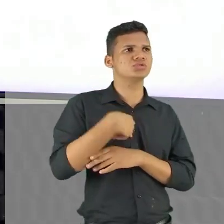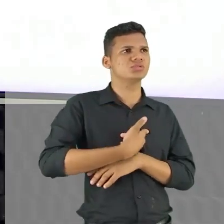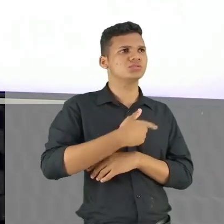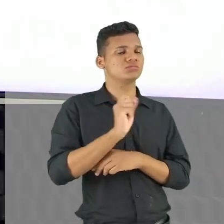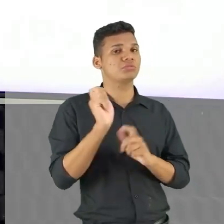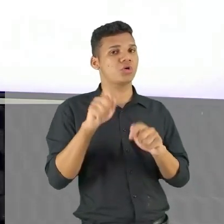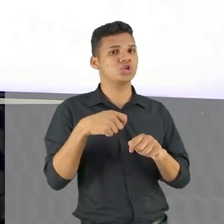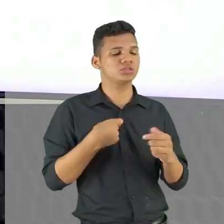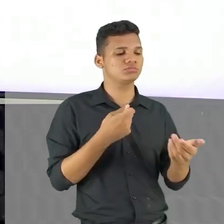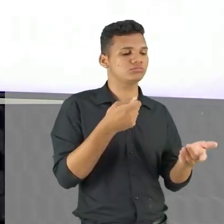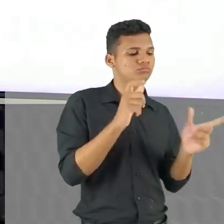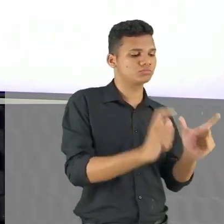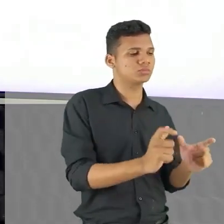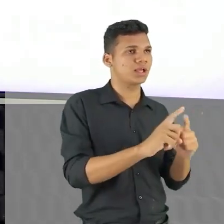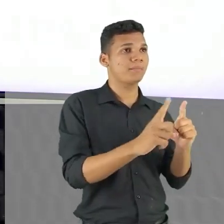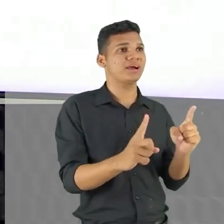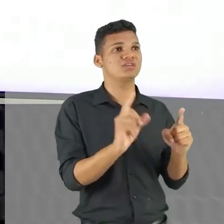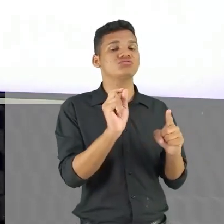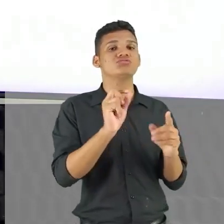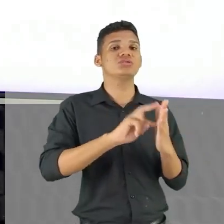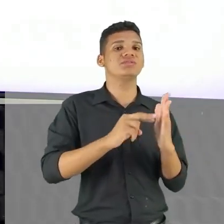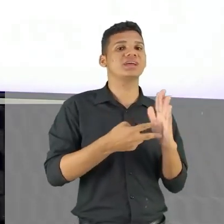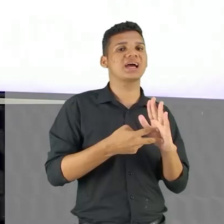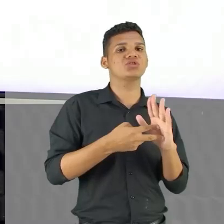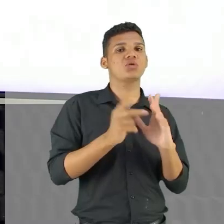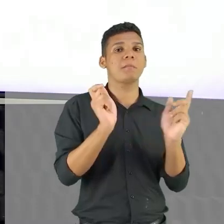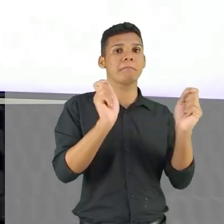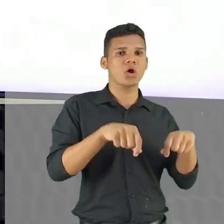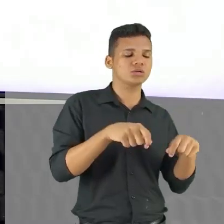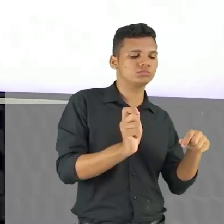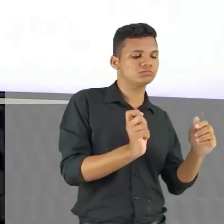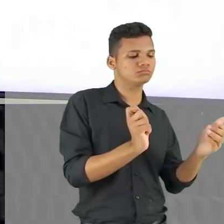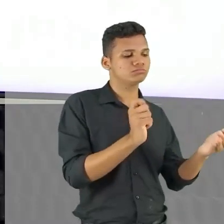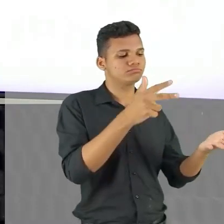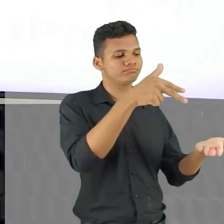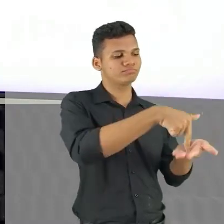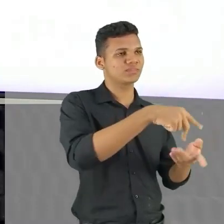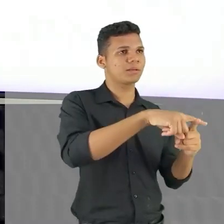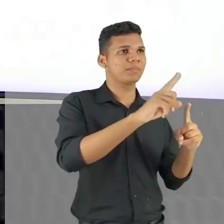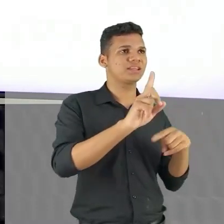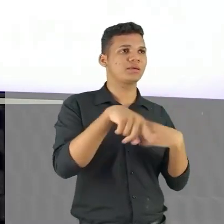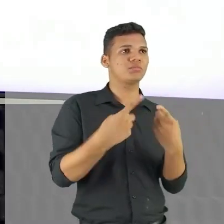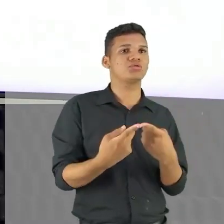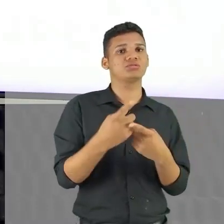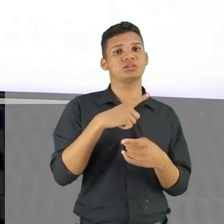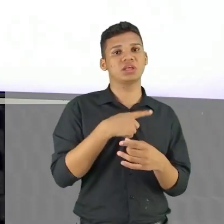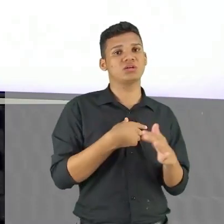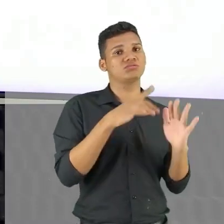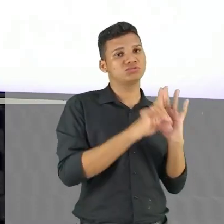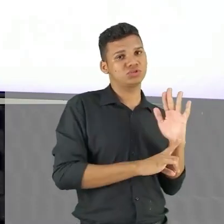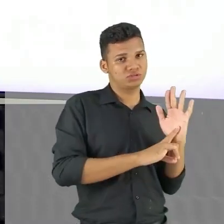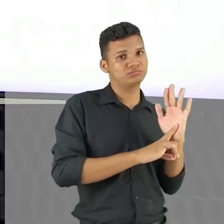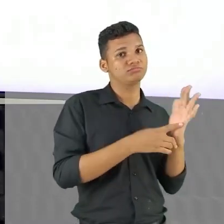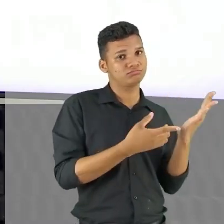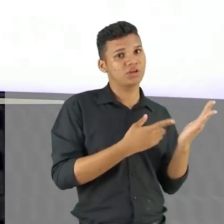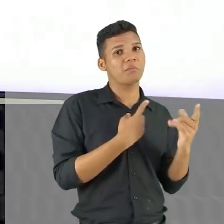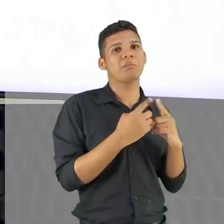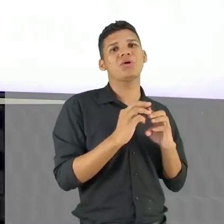a terra e isso era chamado de posse, tá? Só que essa posse, com o tempo, lhe daria direito, portanto,